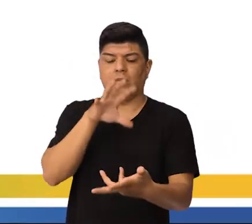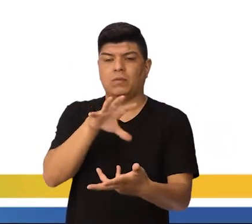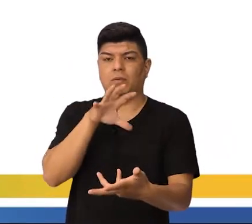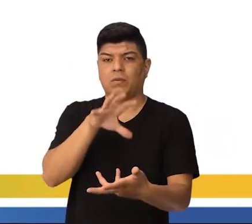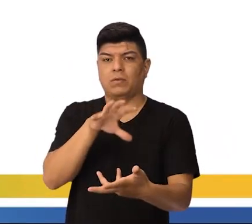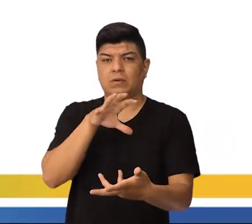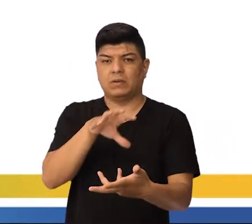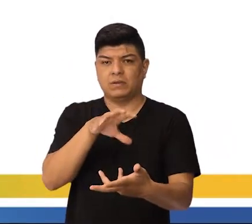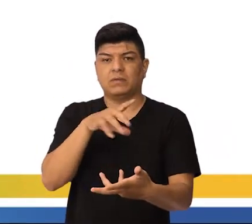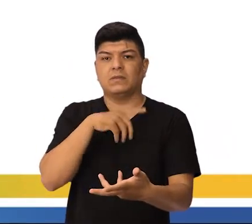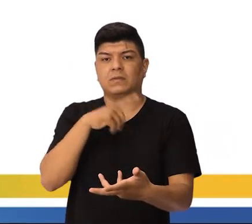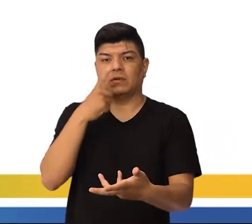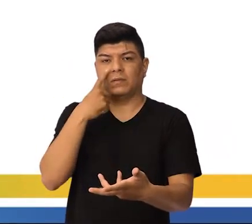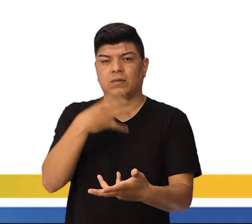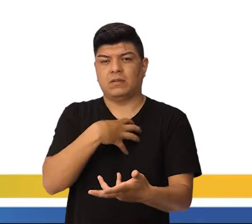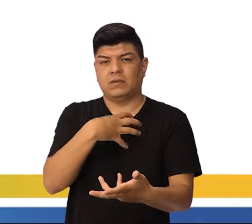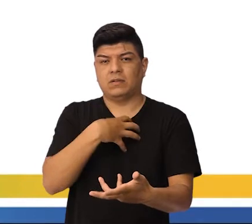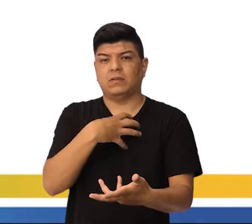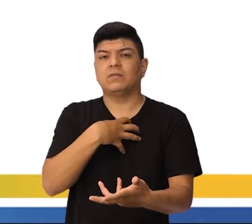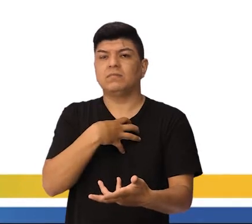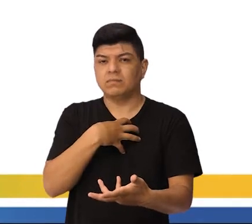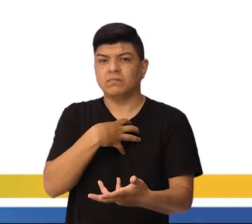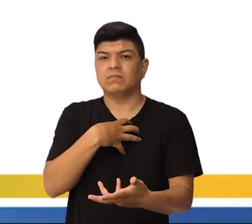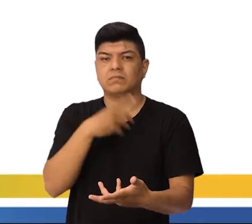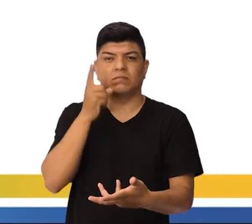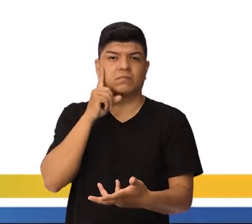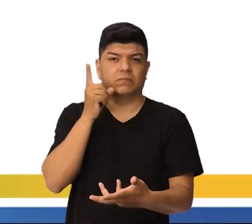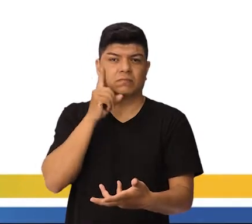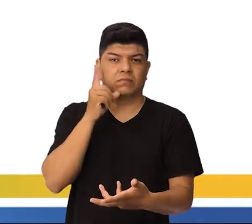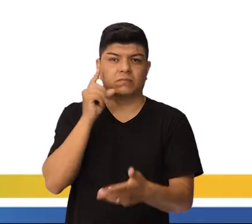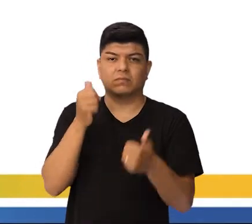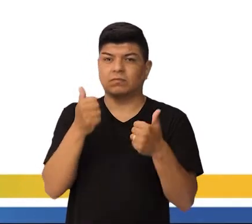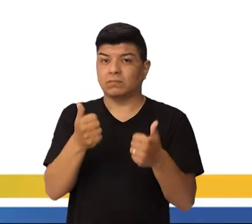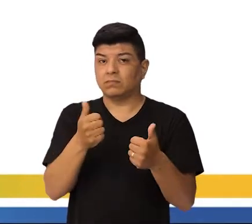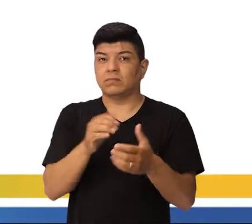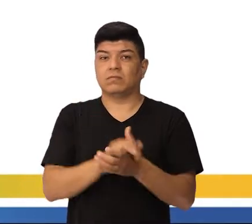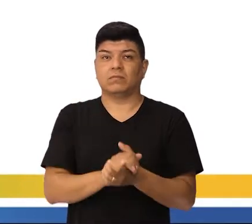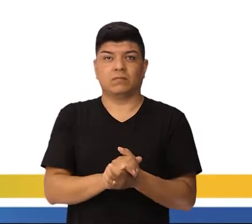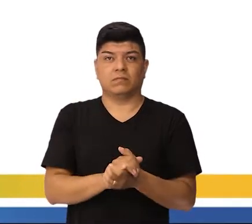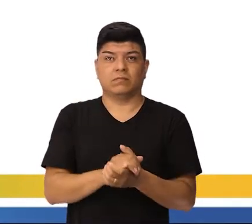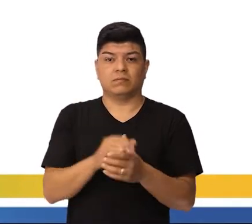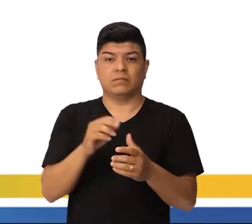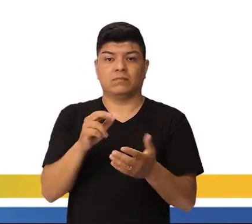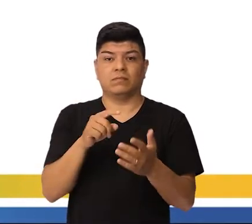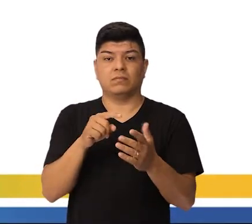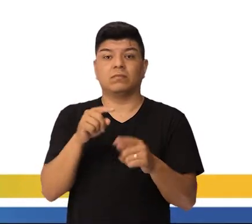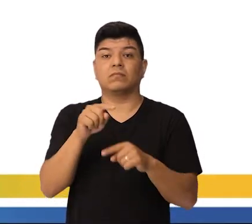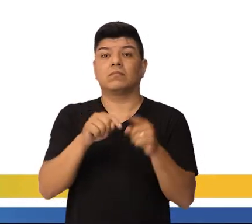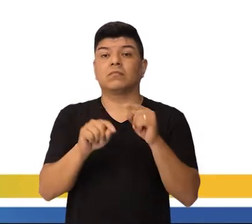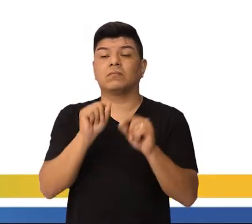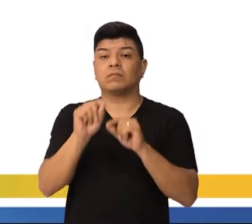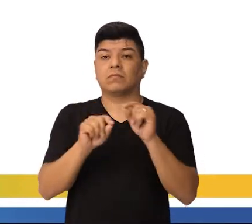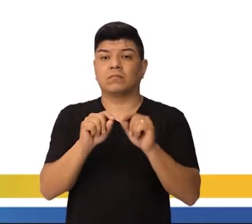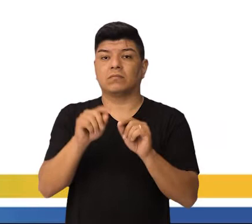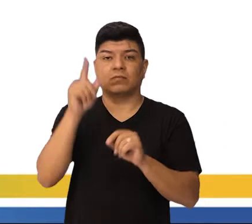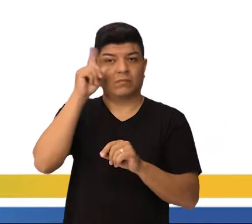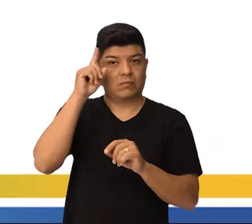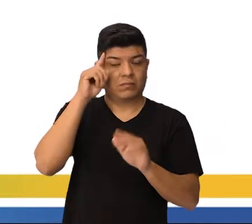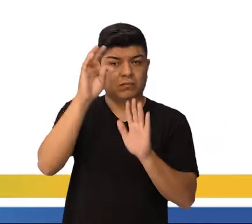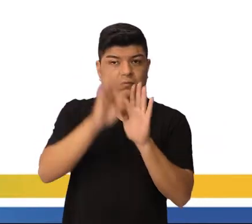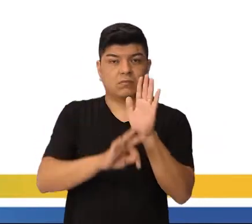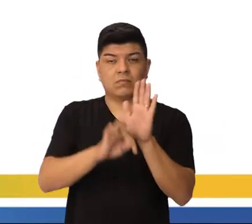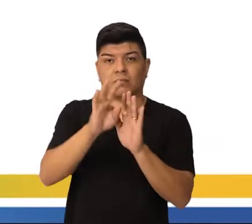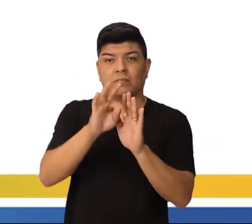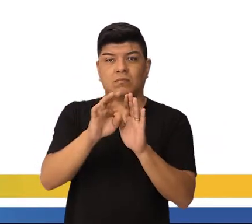Essa que nós sentimos essa sensação todos os dias. Então aí ela se divide em amplitude térmica diária e